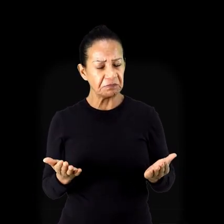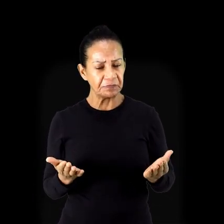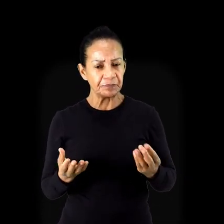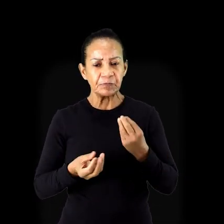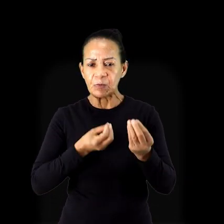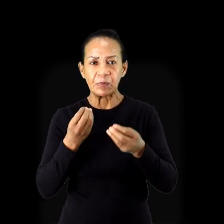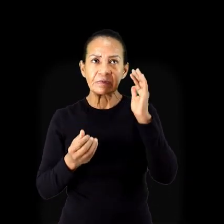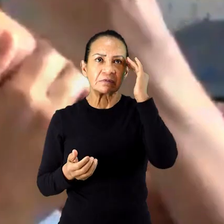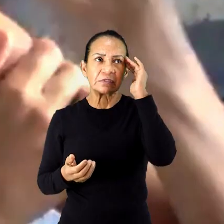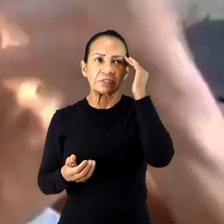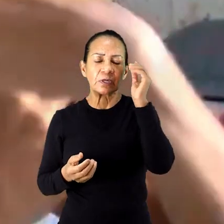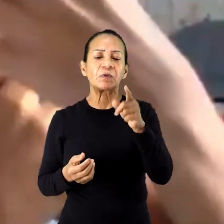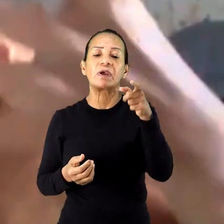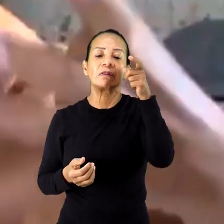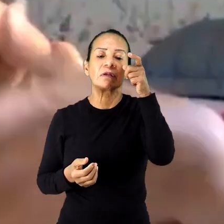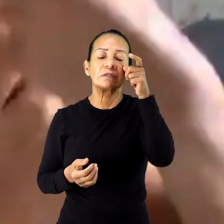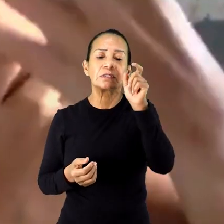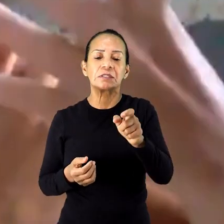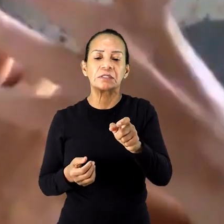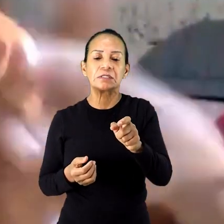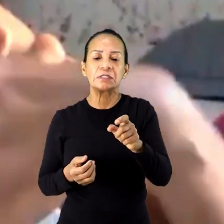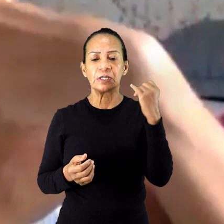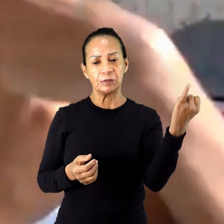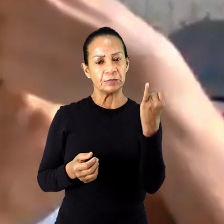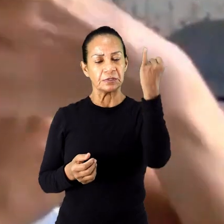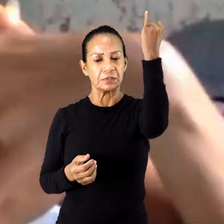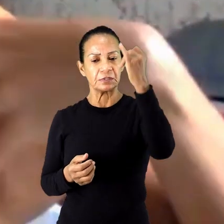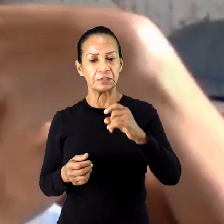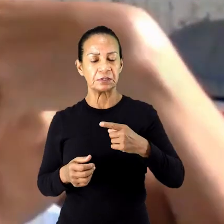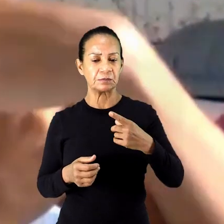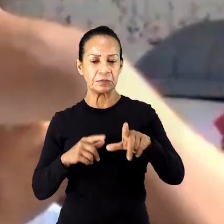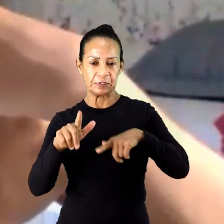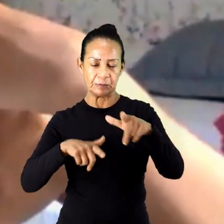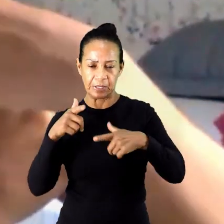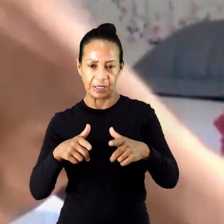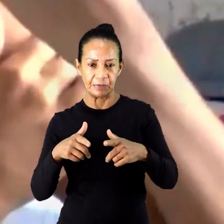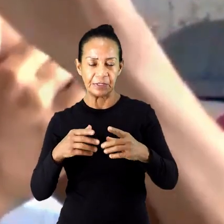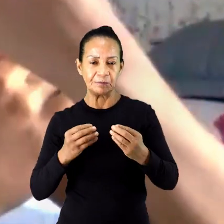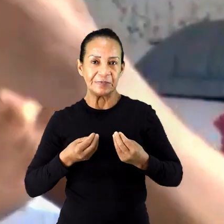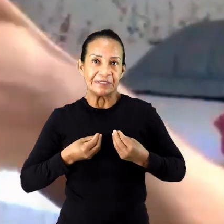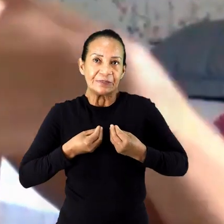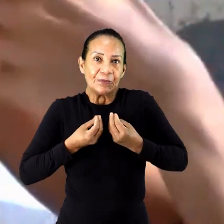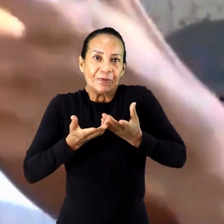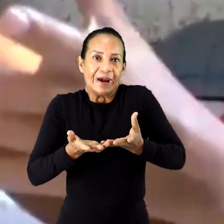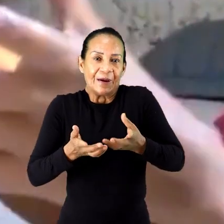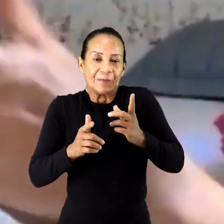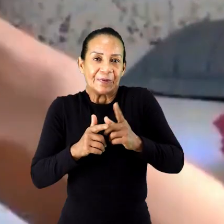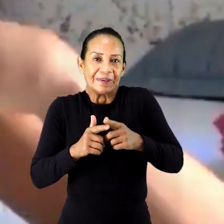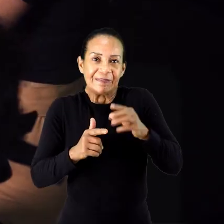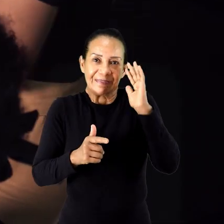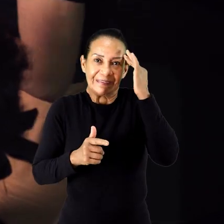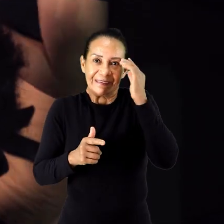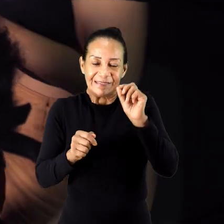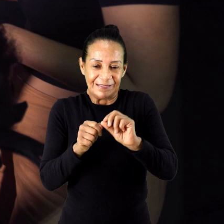nesses próximos meses, para você entender também se é interessante para você, relevante para o seu trabalho. E você contar um pouquinho também do que vocês